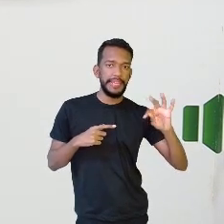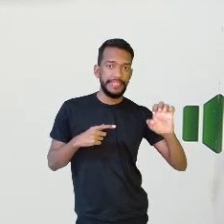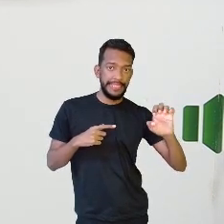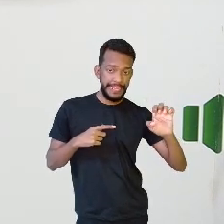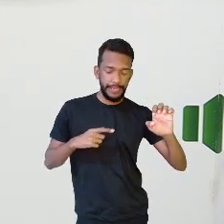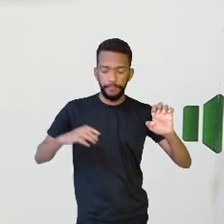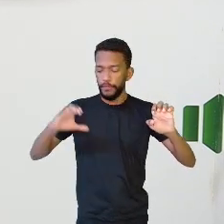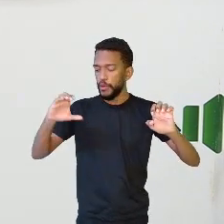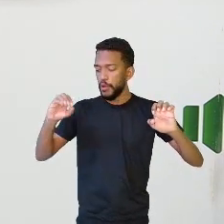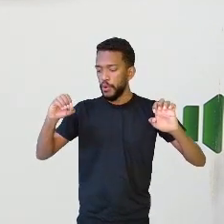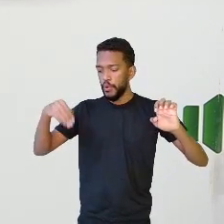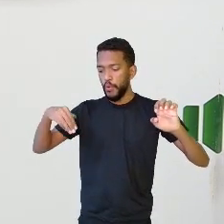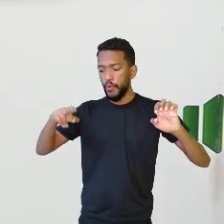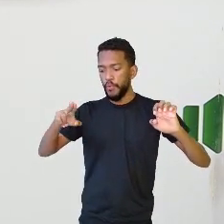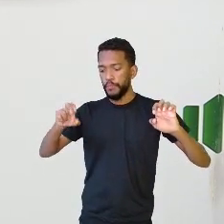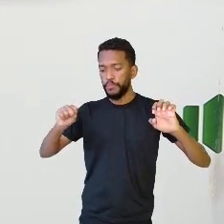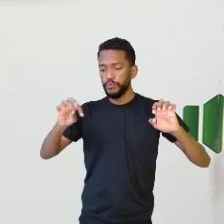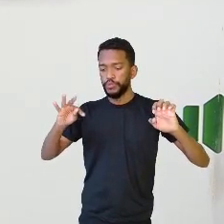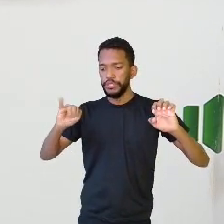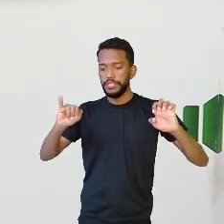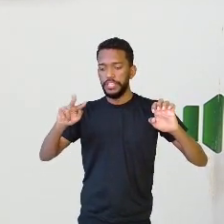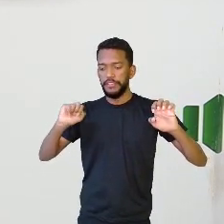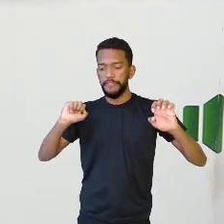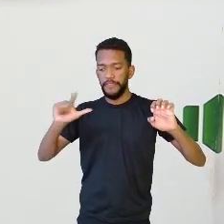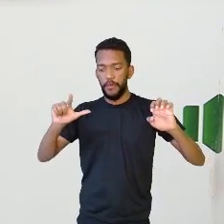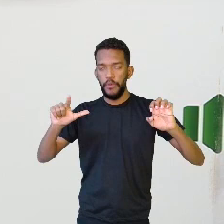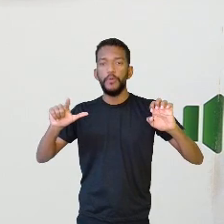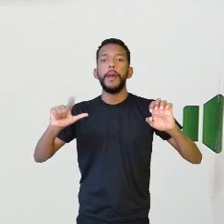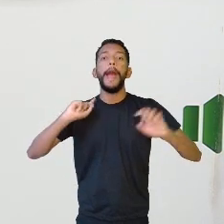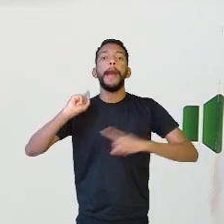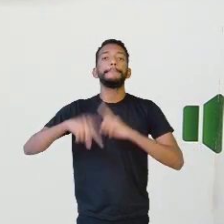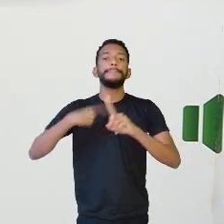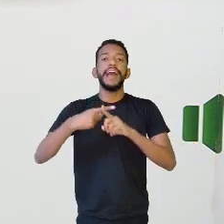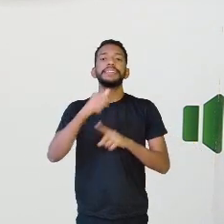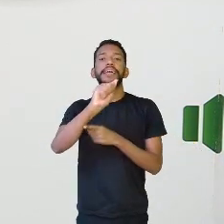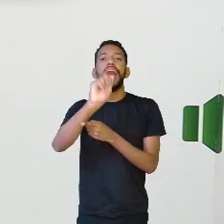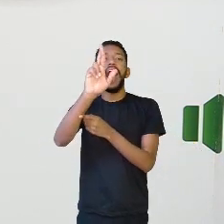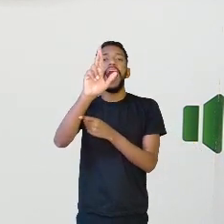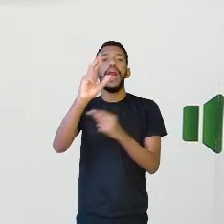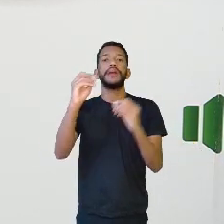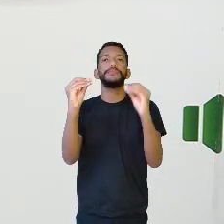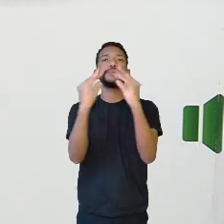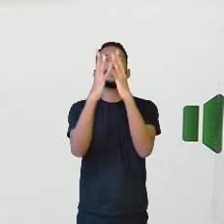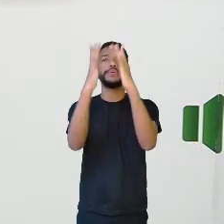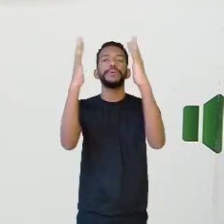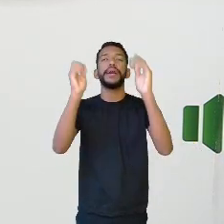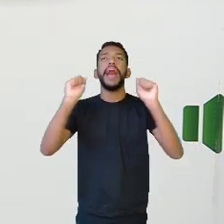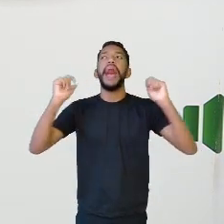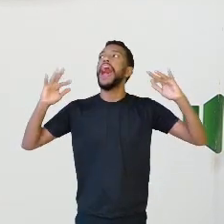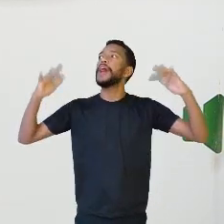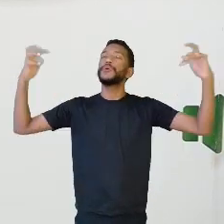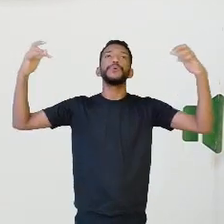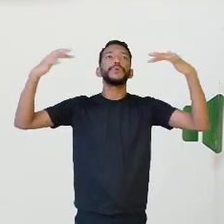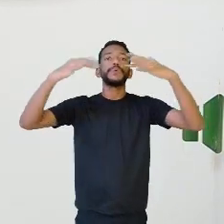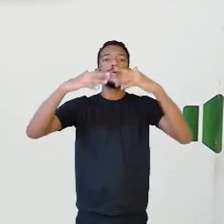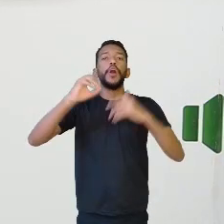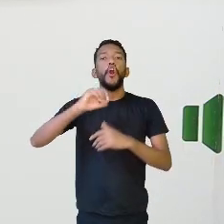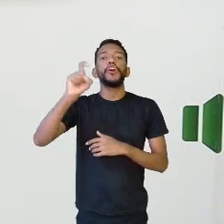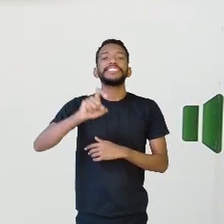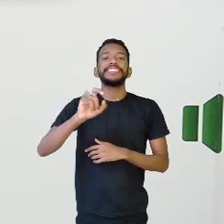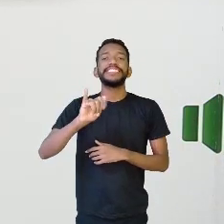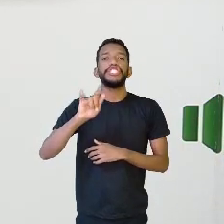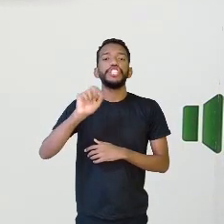outra coisinha importante também, que é o ar, que é o oxigênio. Então, todos esses